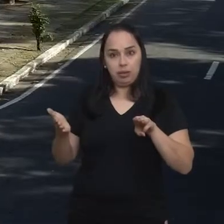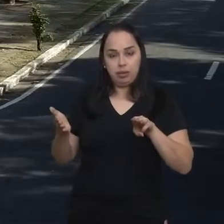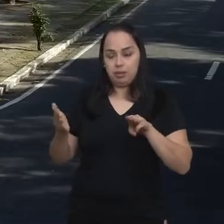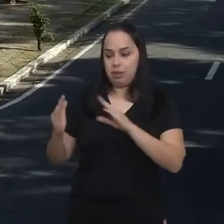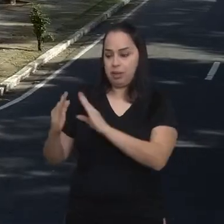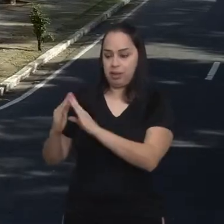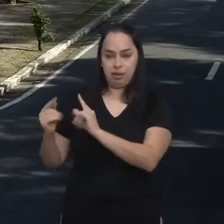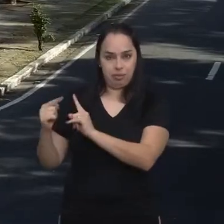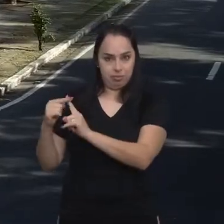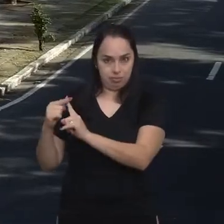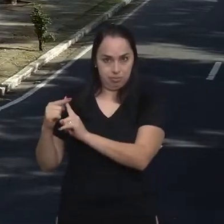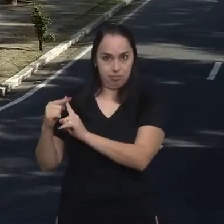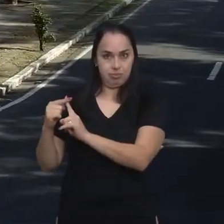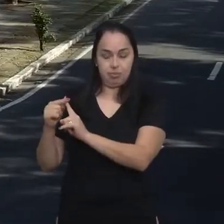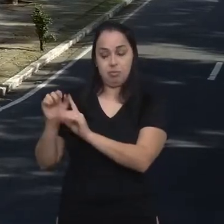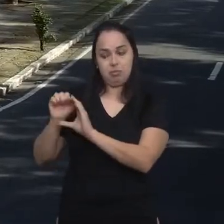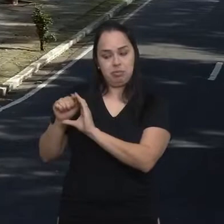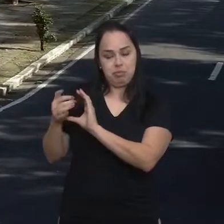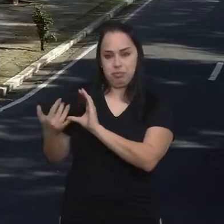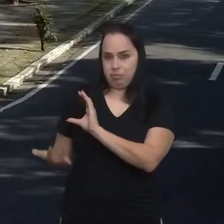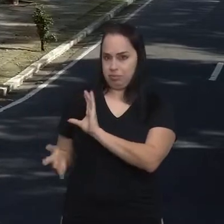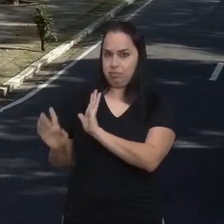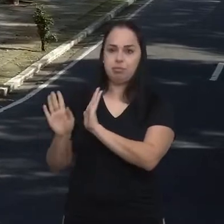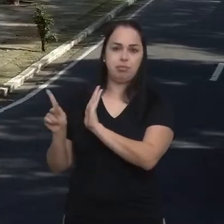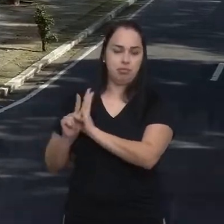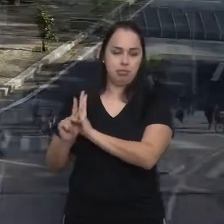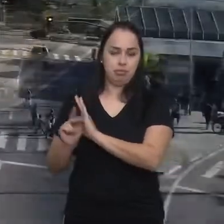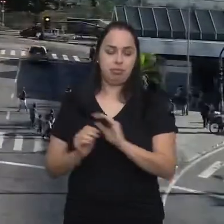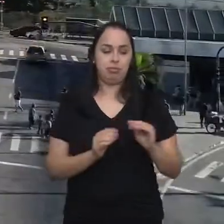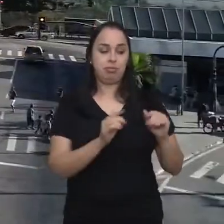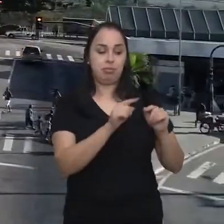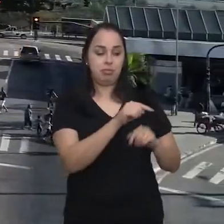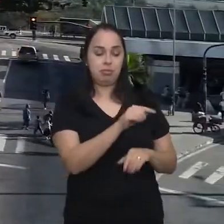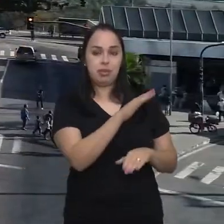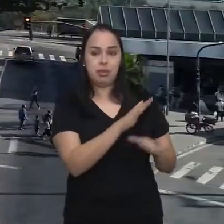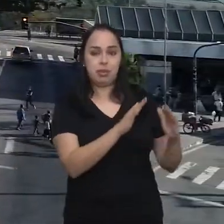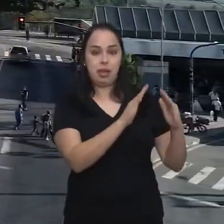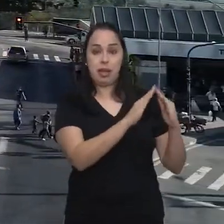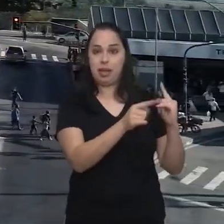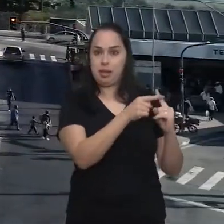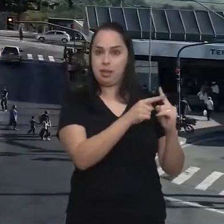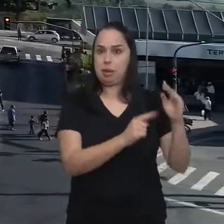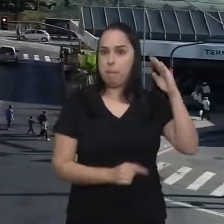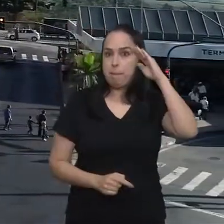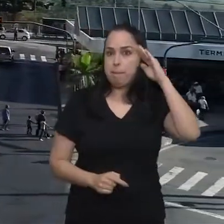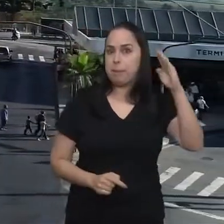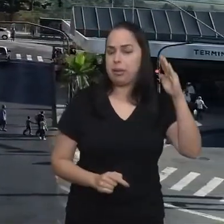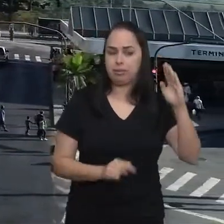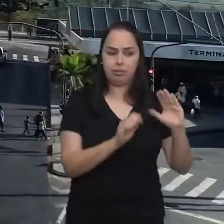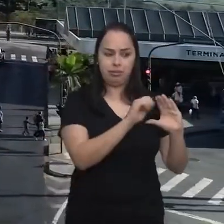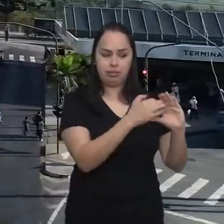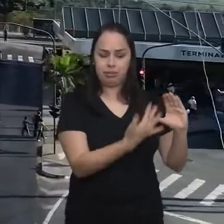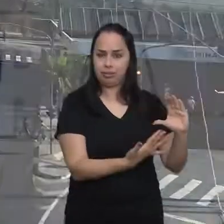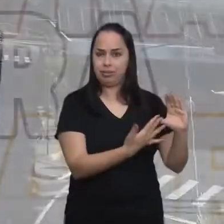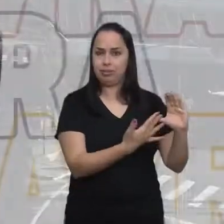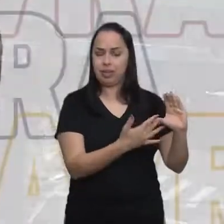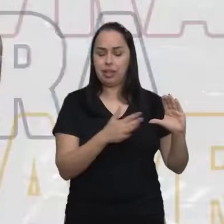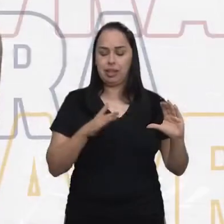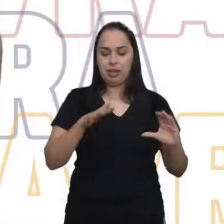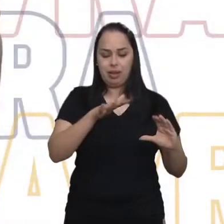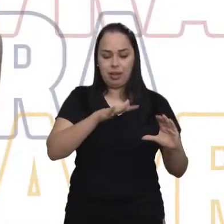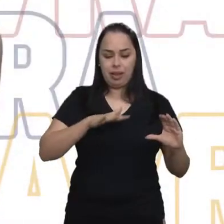São Benedito, com as características dela, nós temos a Igreja Matriz, que também tem as características.